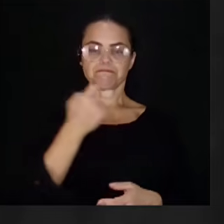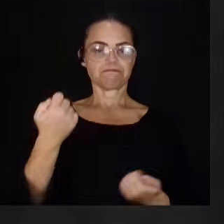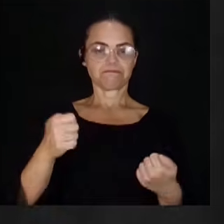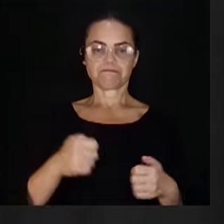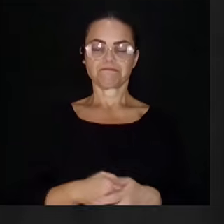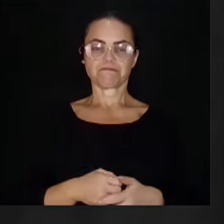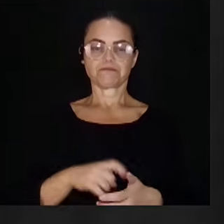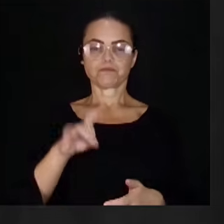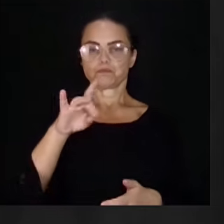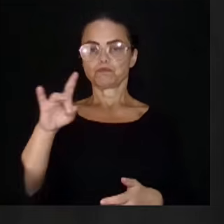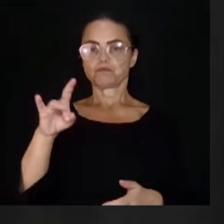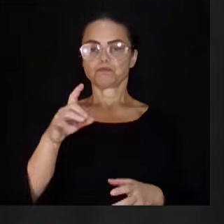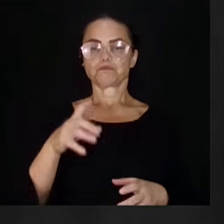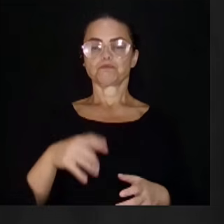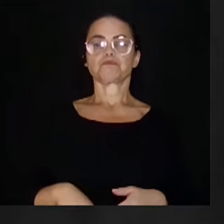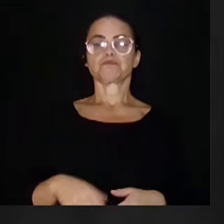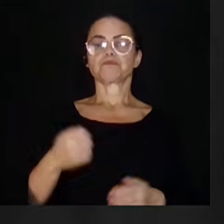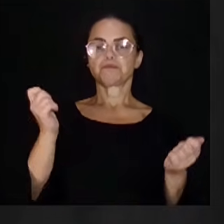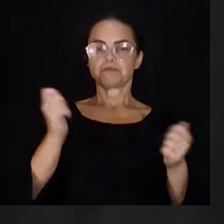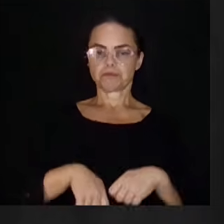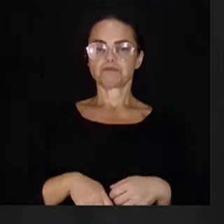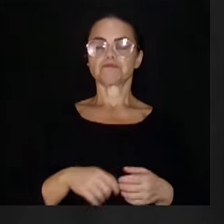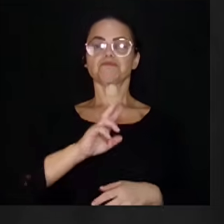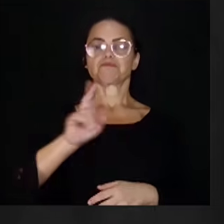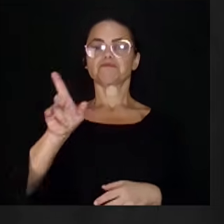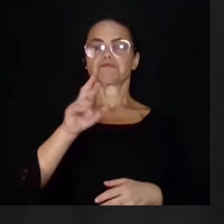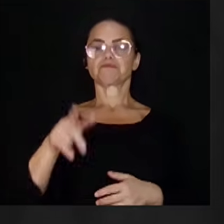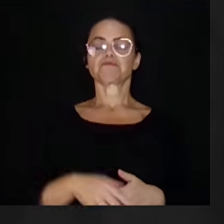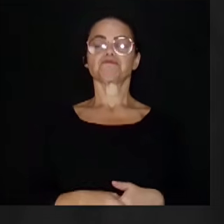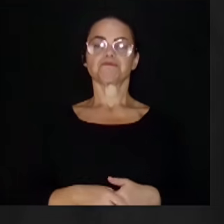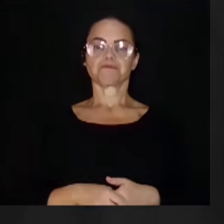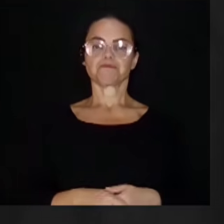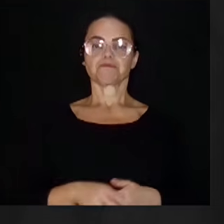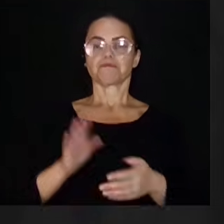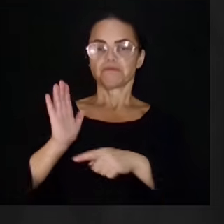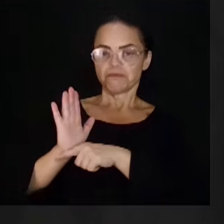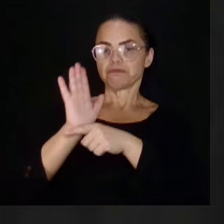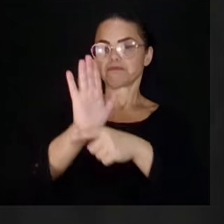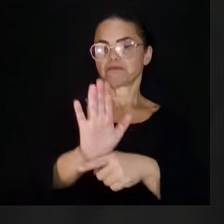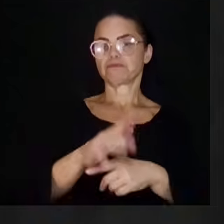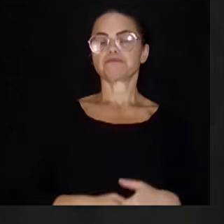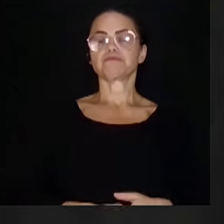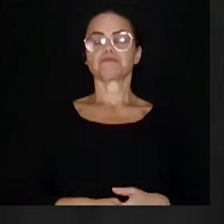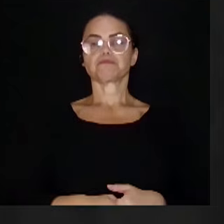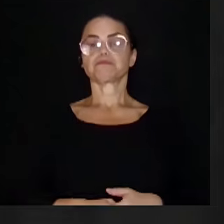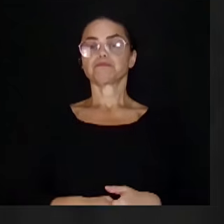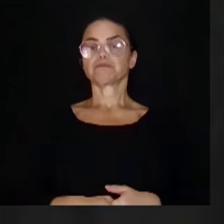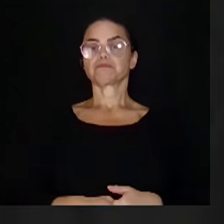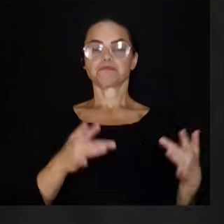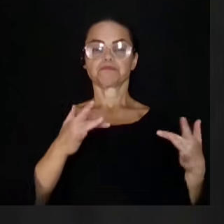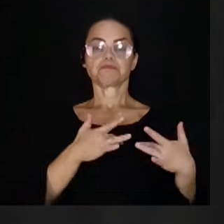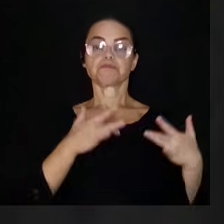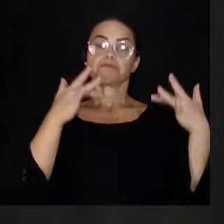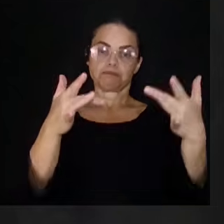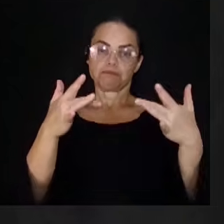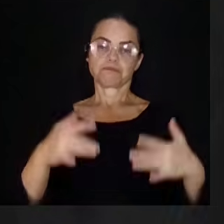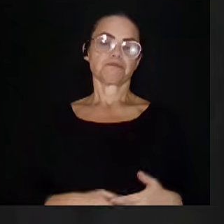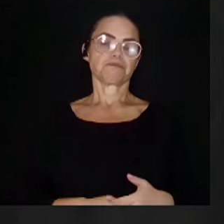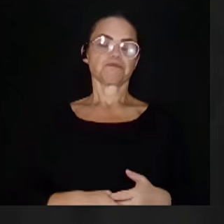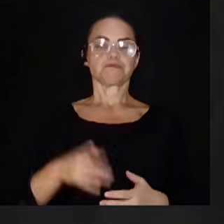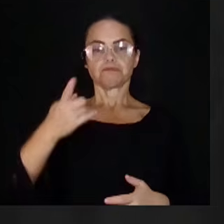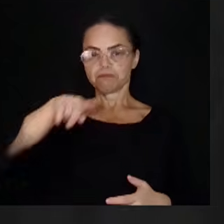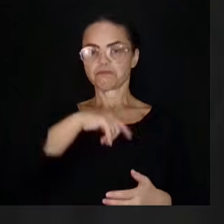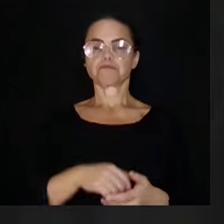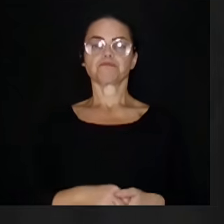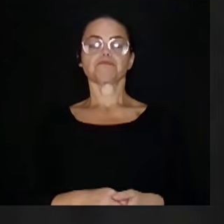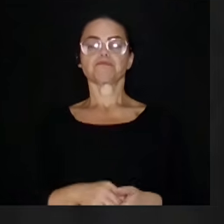a gente pode sim fazer a diferença. E eu entendo que se nós fizermos a diferença,